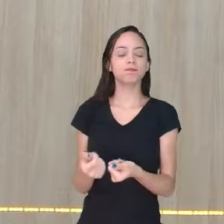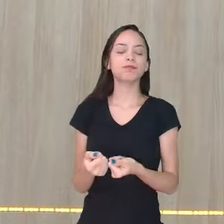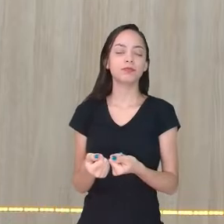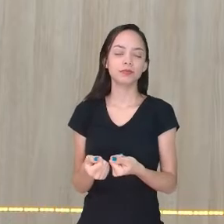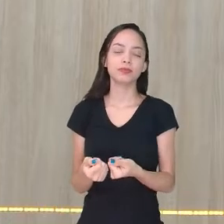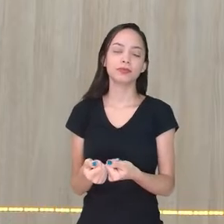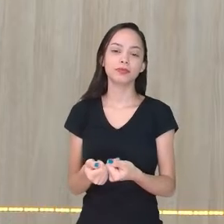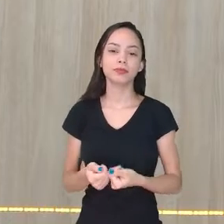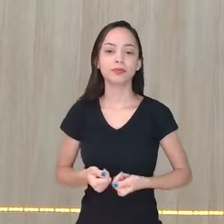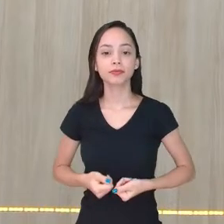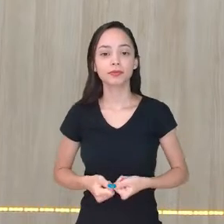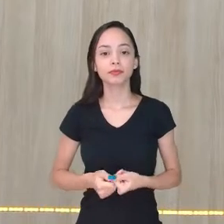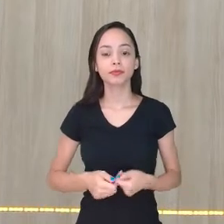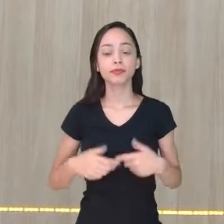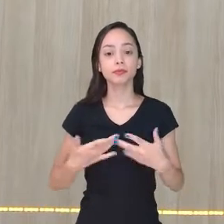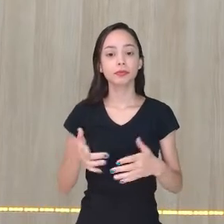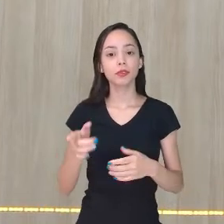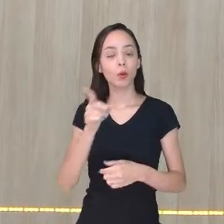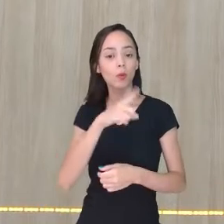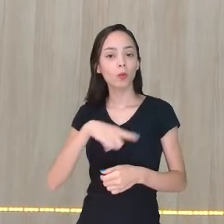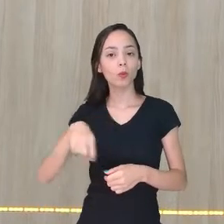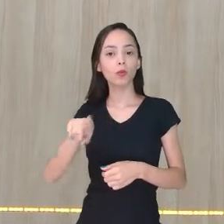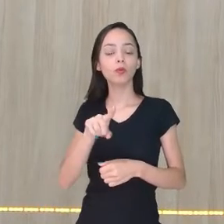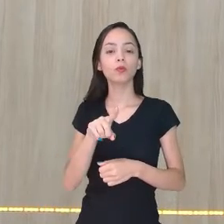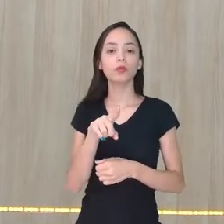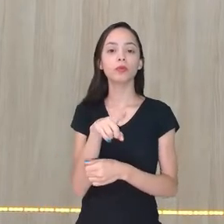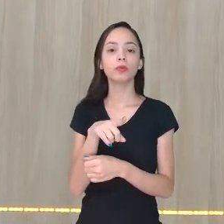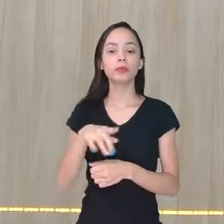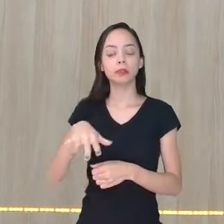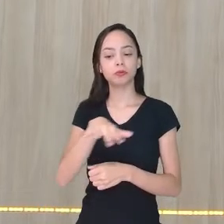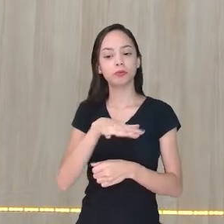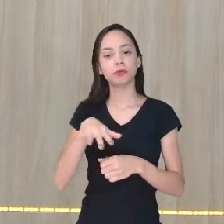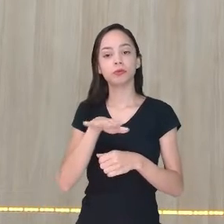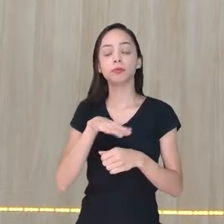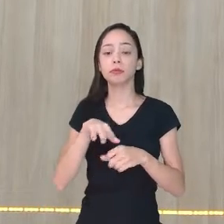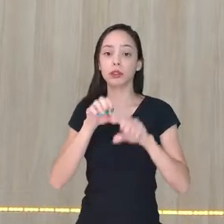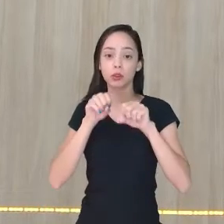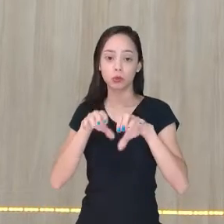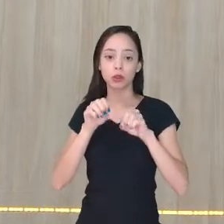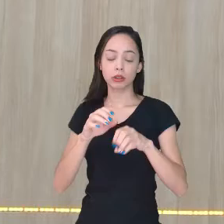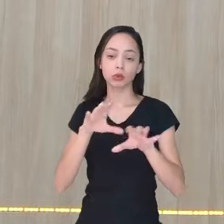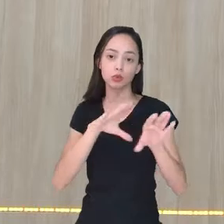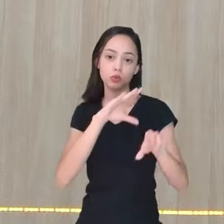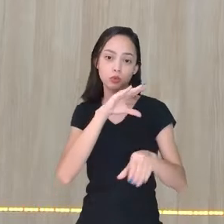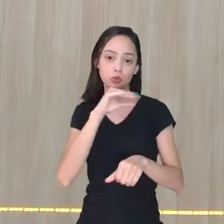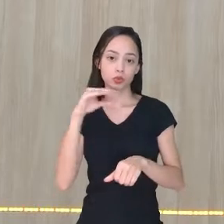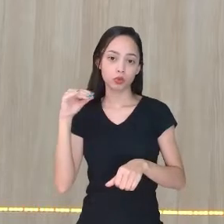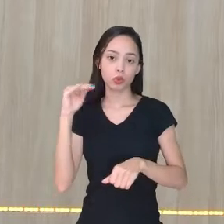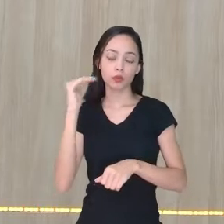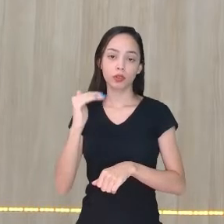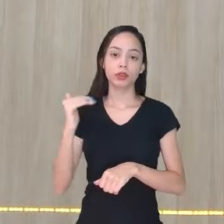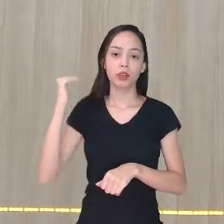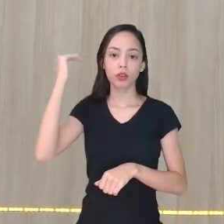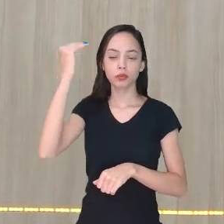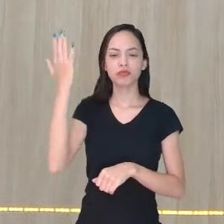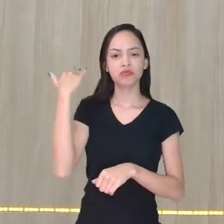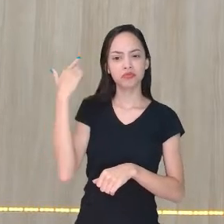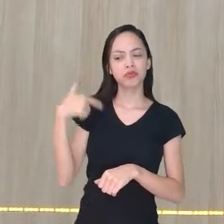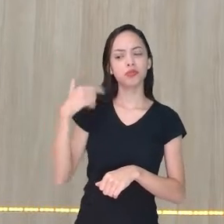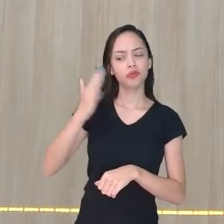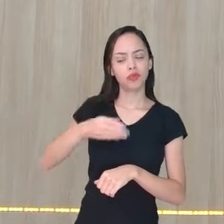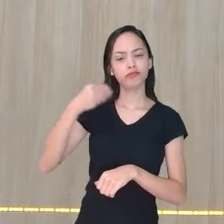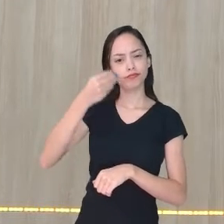né? Vocês, então, que são desse público da educação de jovens e adultos, da qual fui professora em sala de aula durante muitos